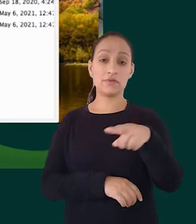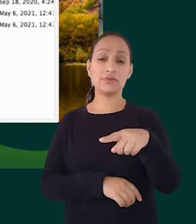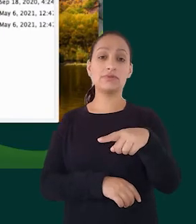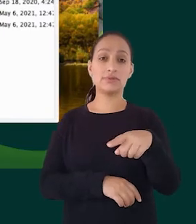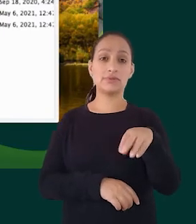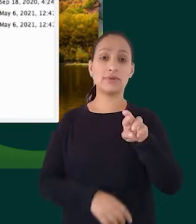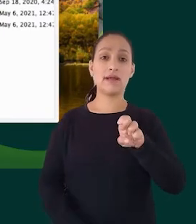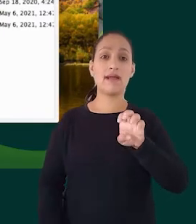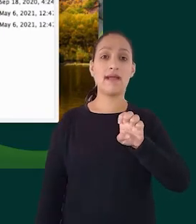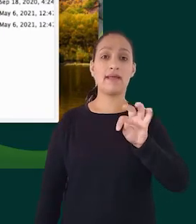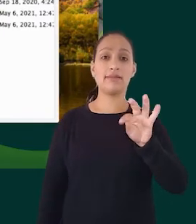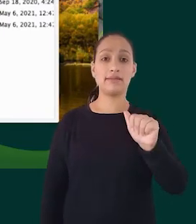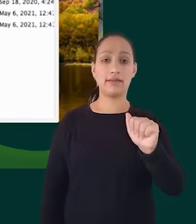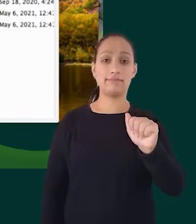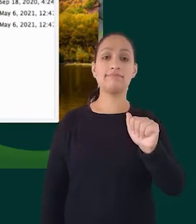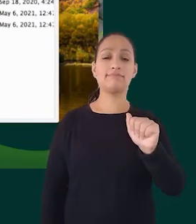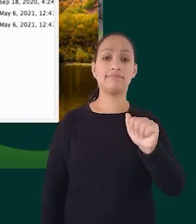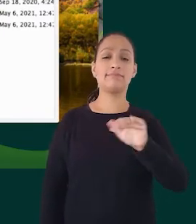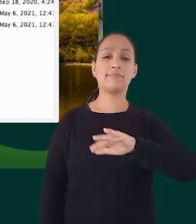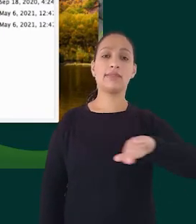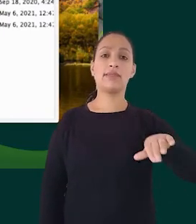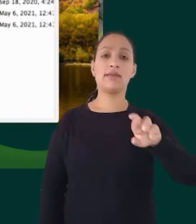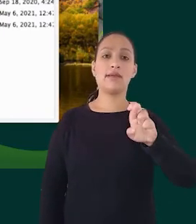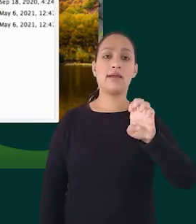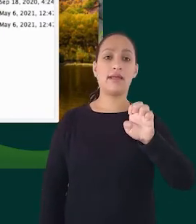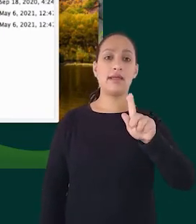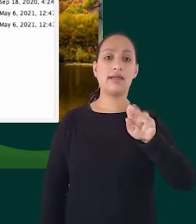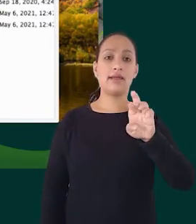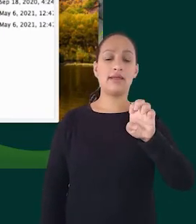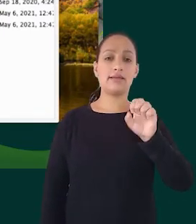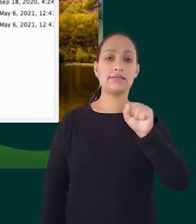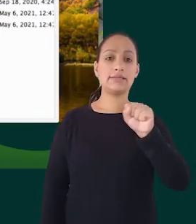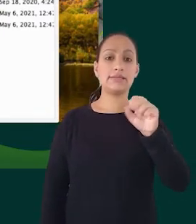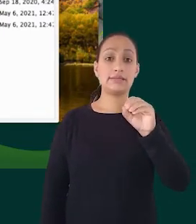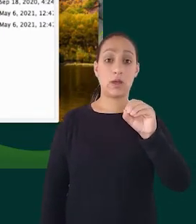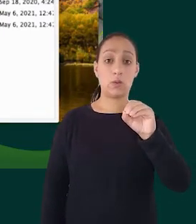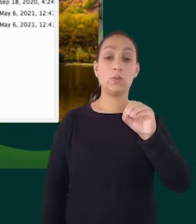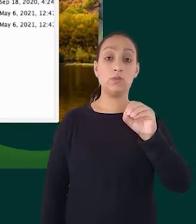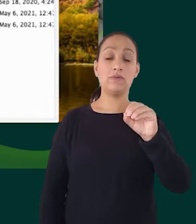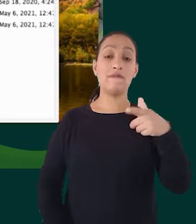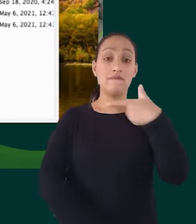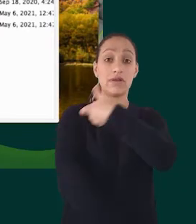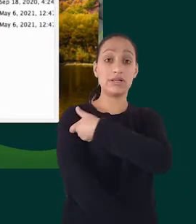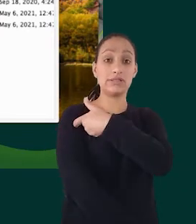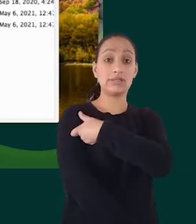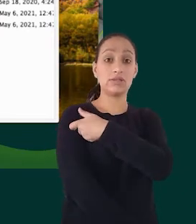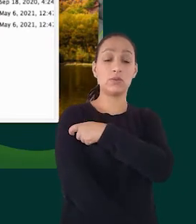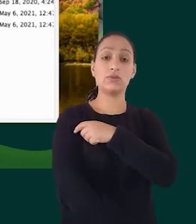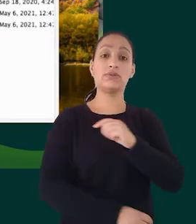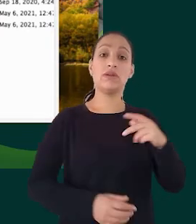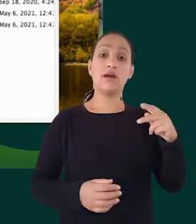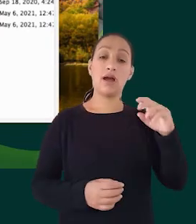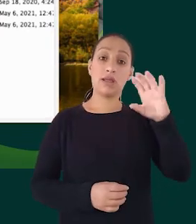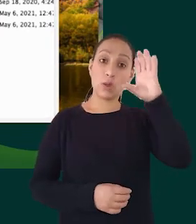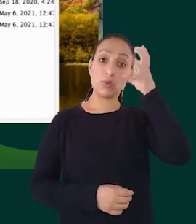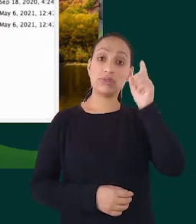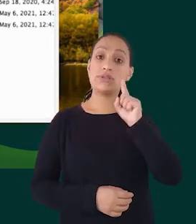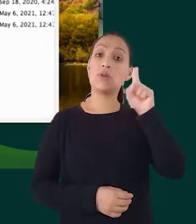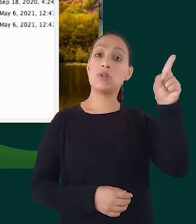a reta de regressão das vacinações realizadas em Israel até